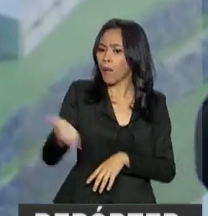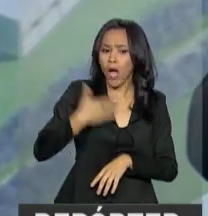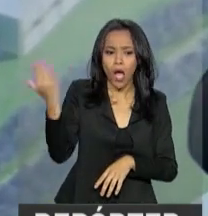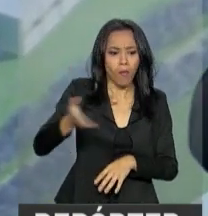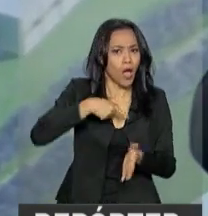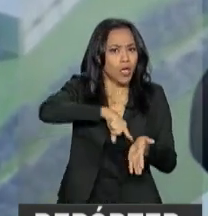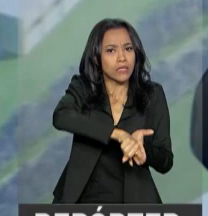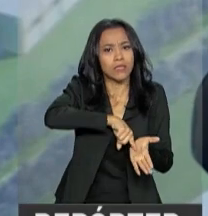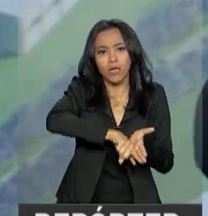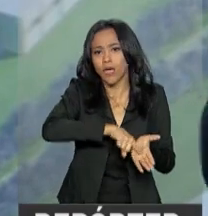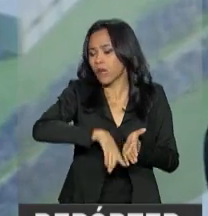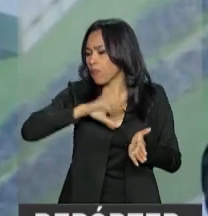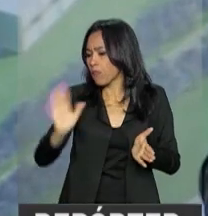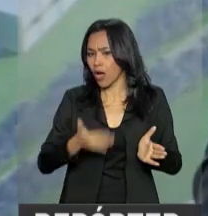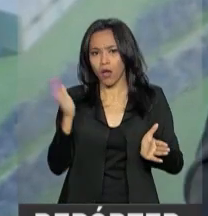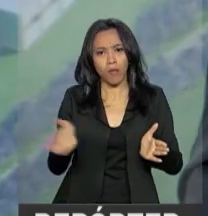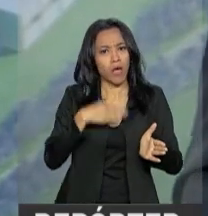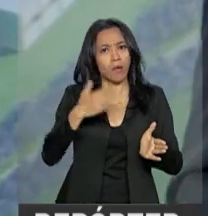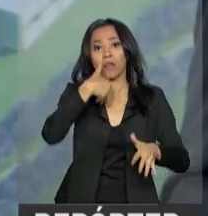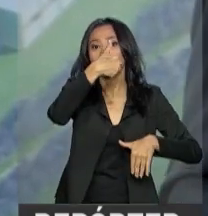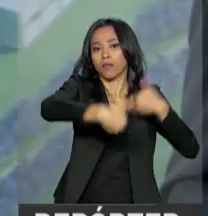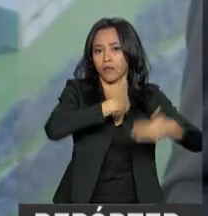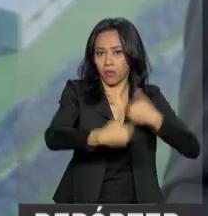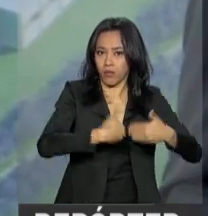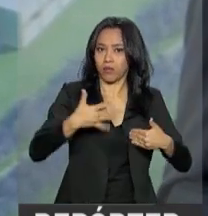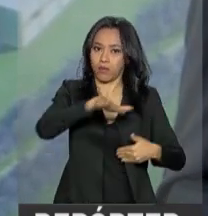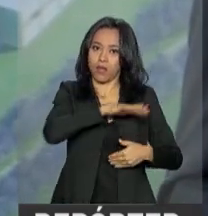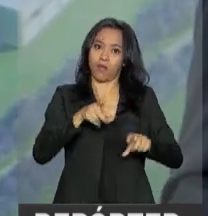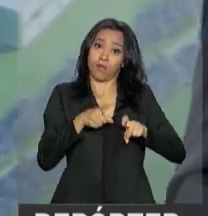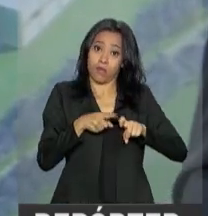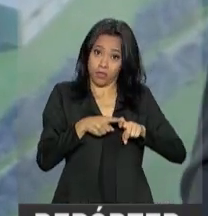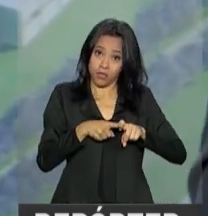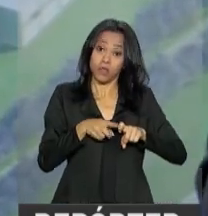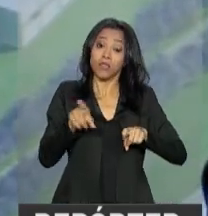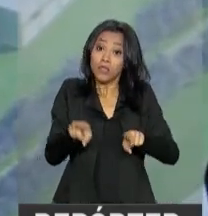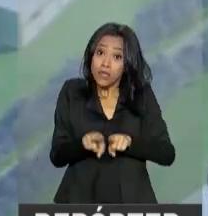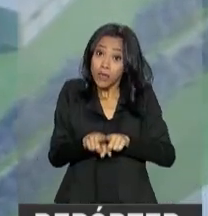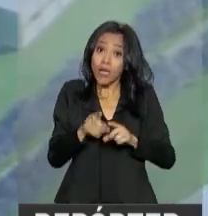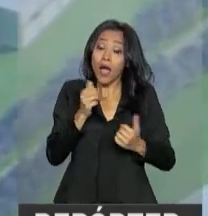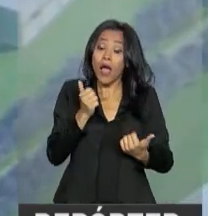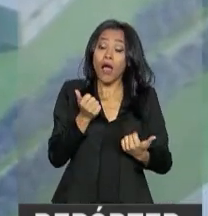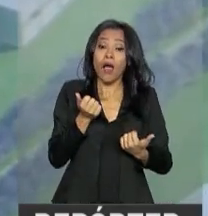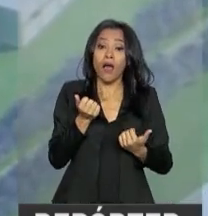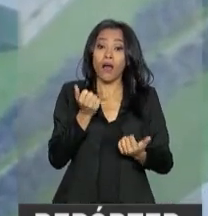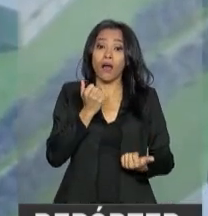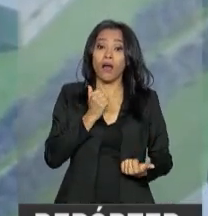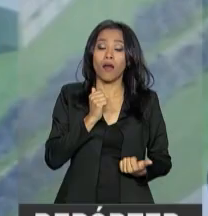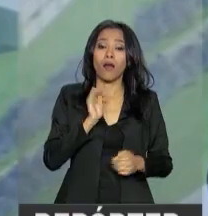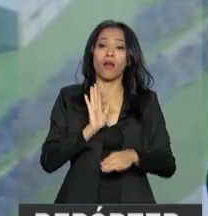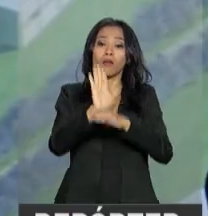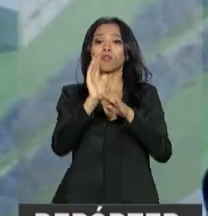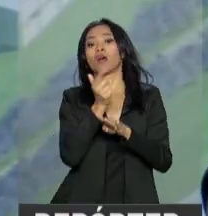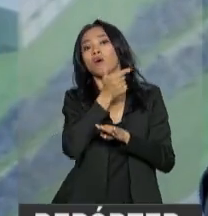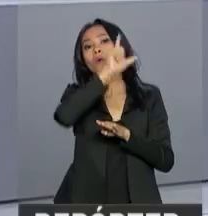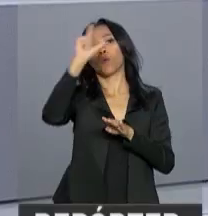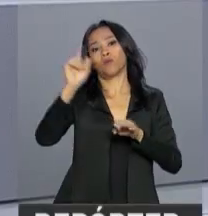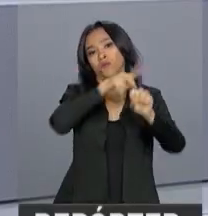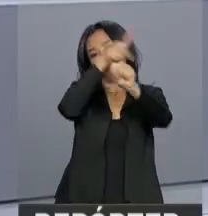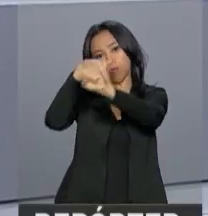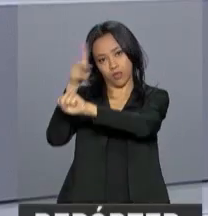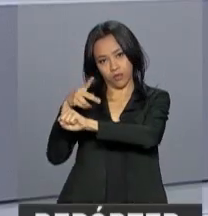e ainda ajudar outros países com a exportação de radiofármacos